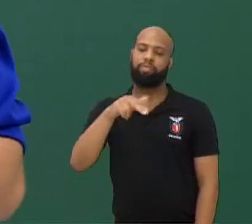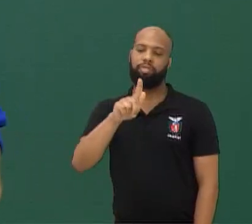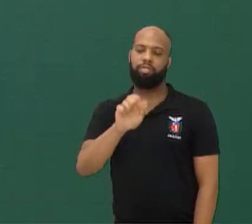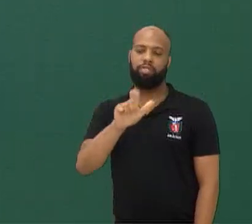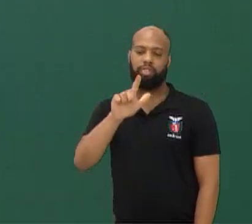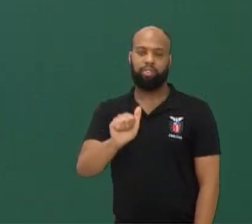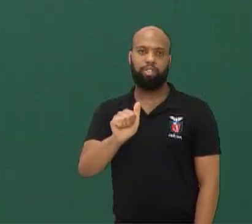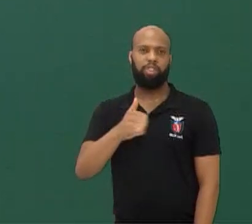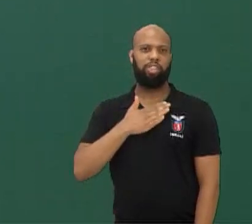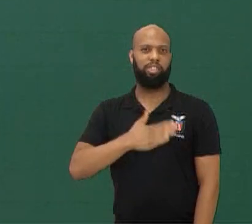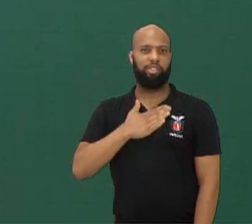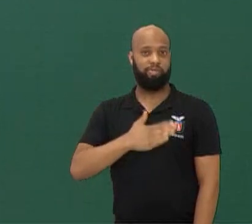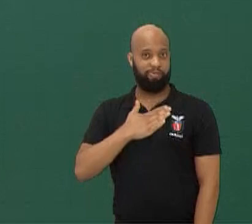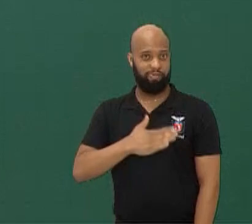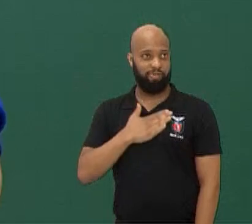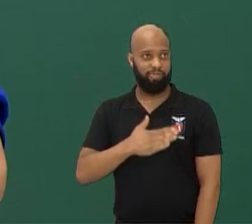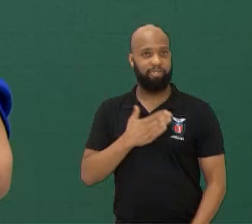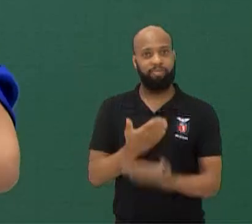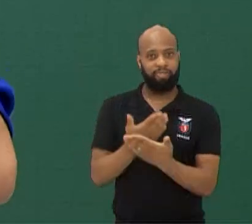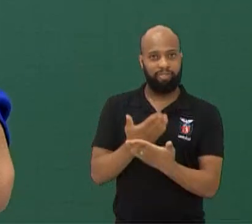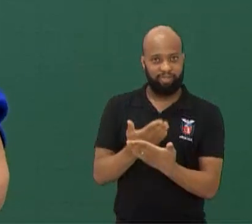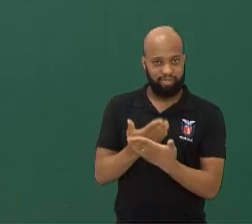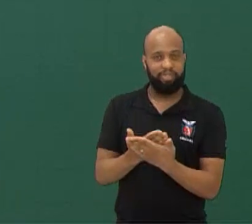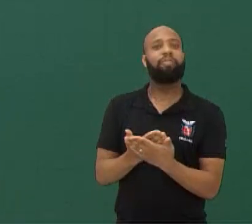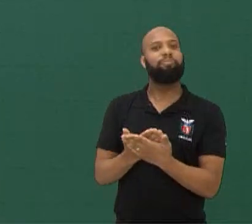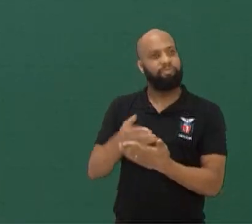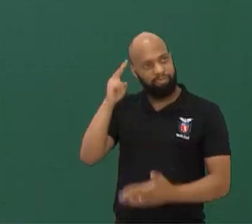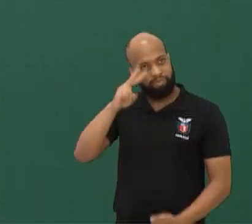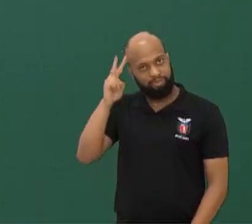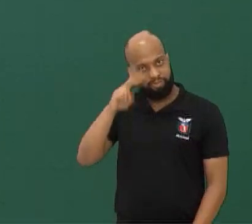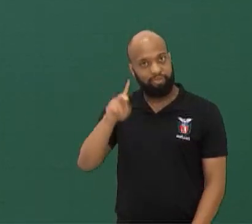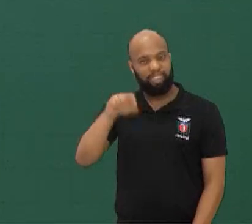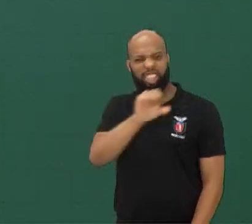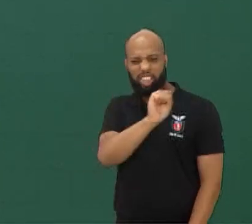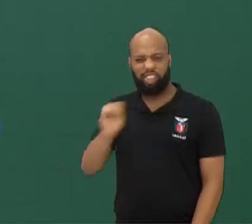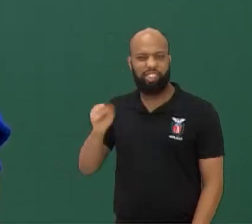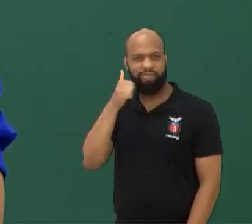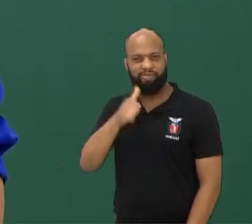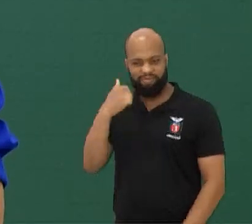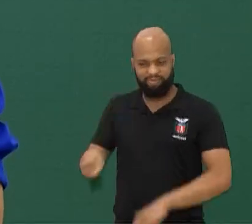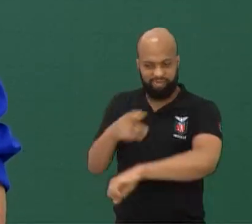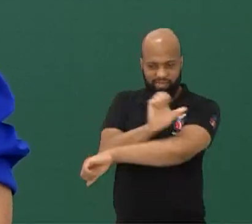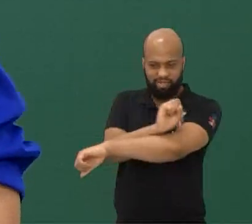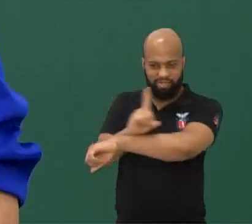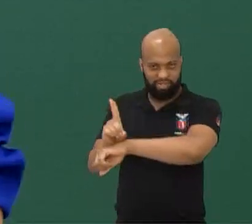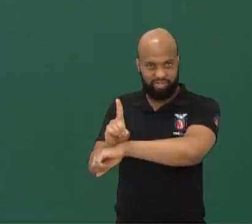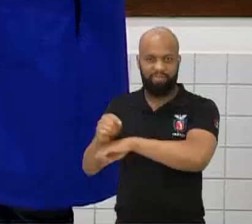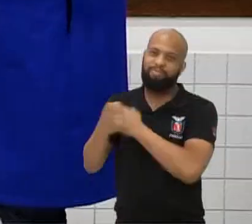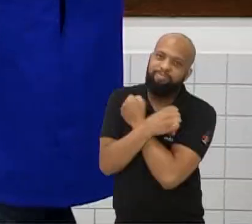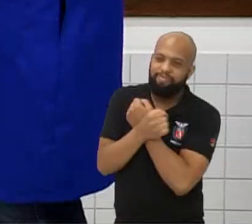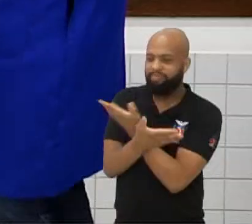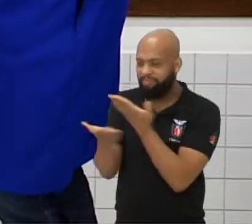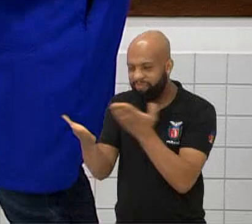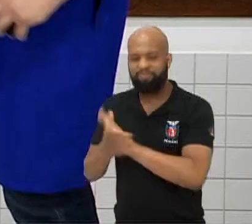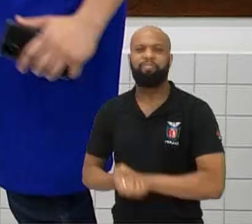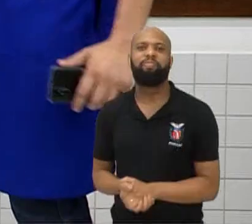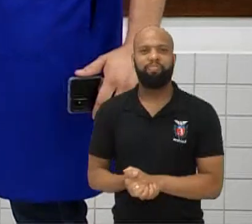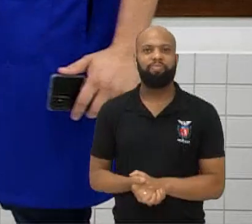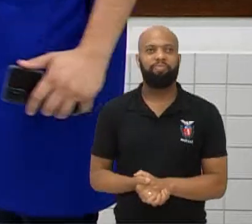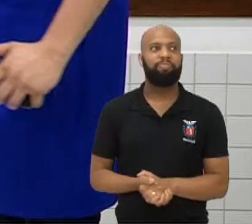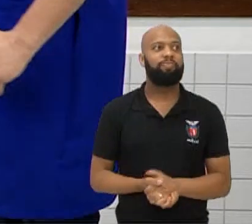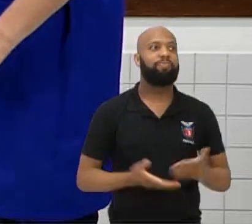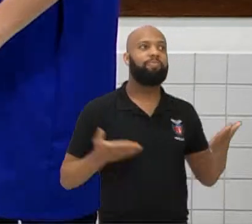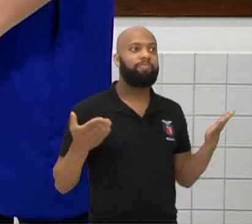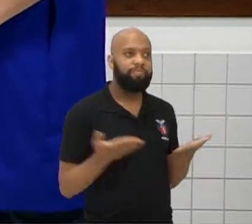história. Ela é sogra da Priscila, que fica com vocês no chat do Aula Paraná. Um abraço então, dona Ângela, para a senhora. Bom,